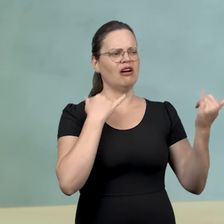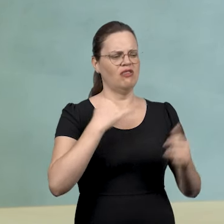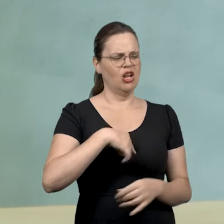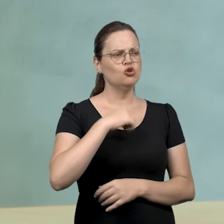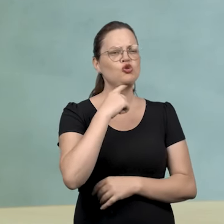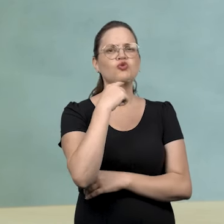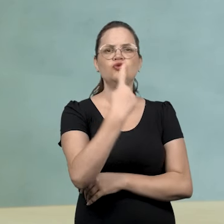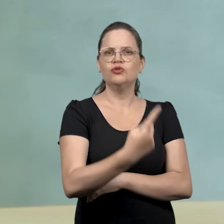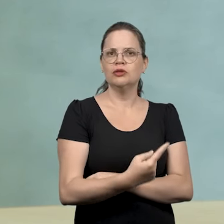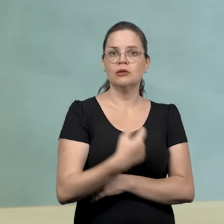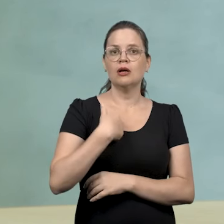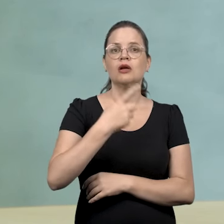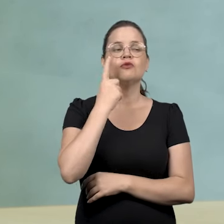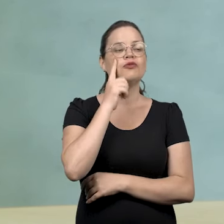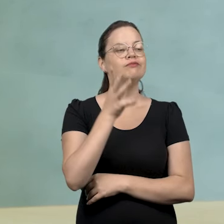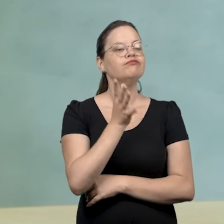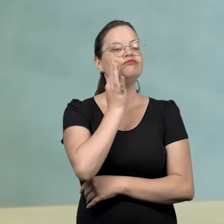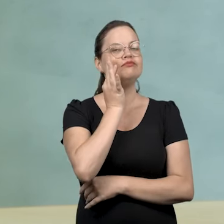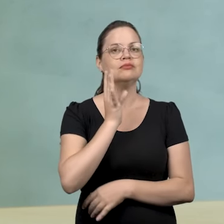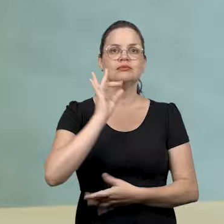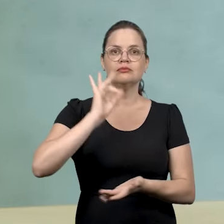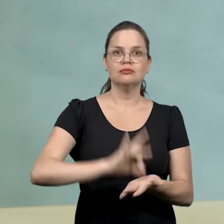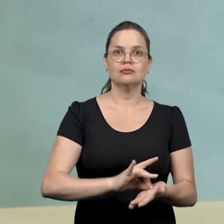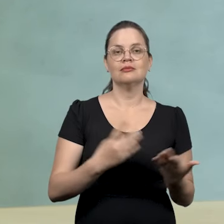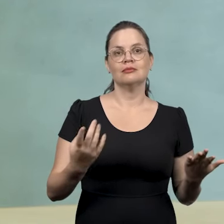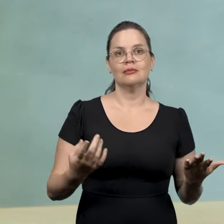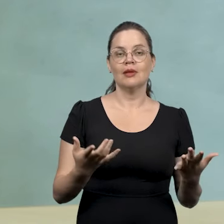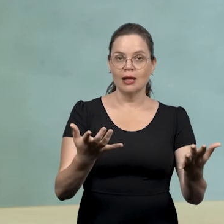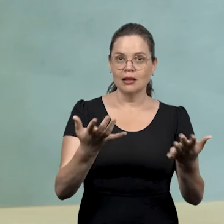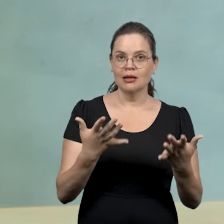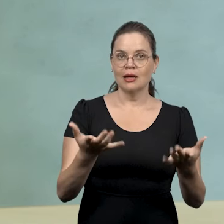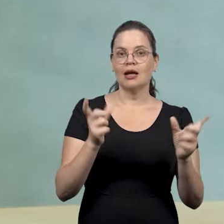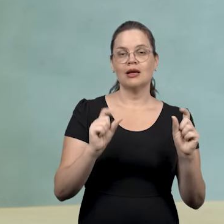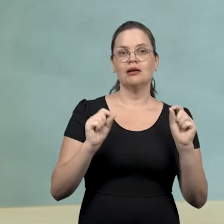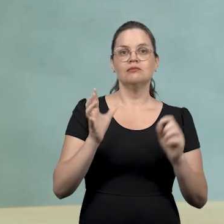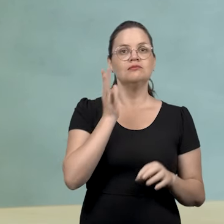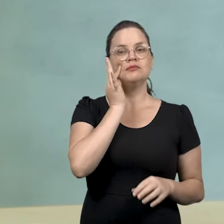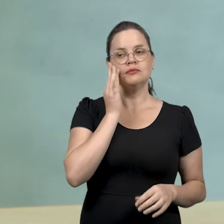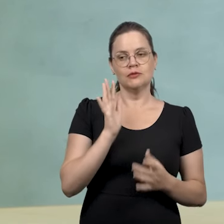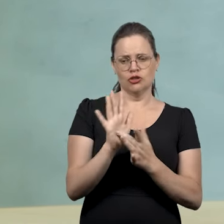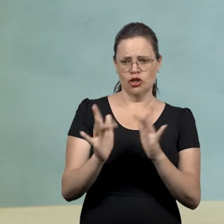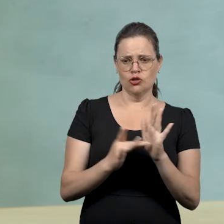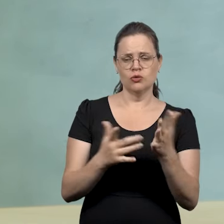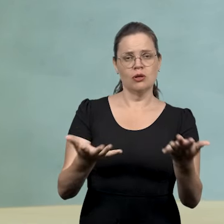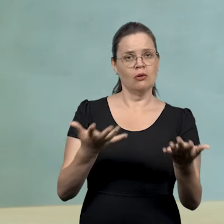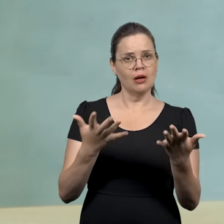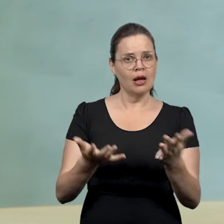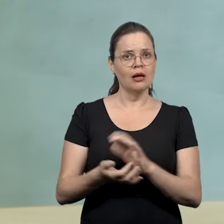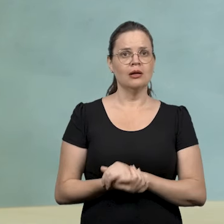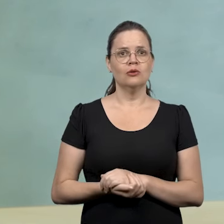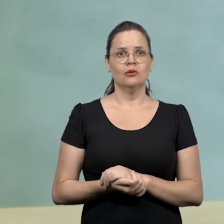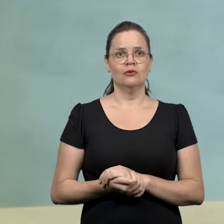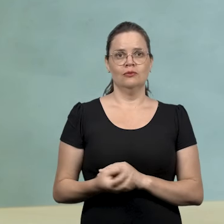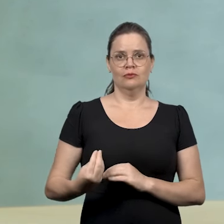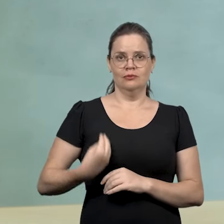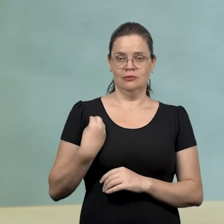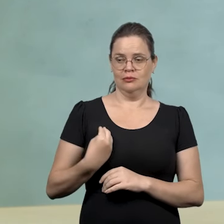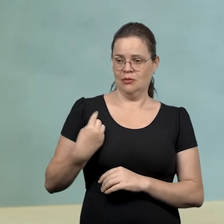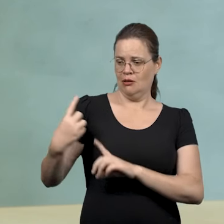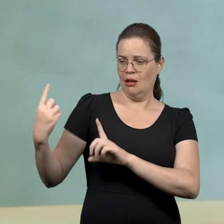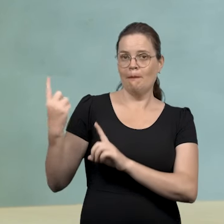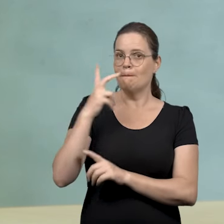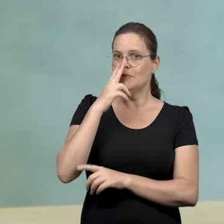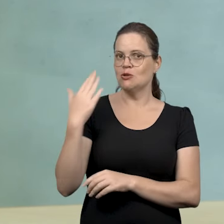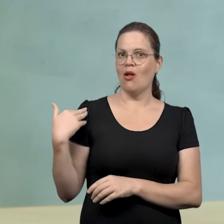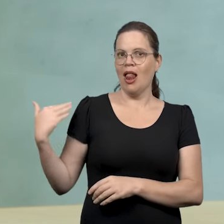Ele queria de fato um encontro real. Ele queria de fato a presença do Mestre. Ele queria de fato estar lado